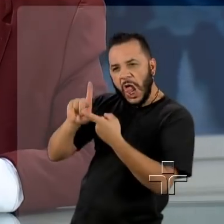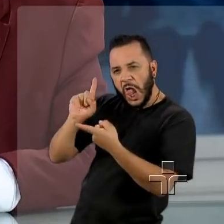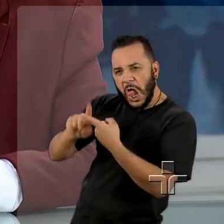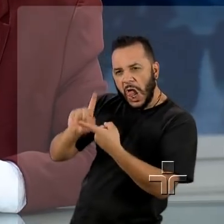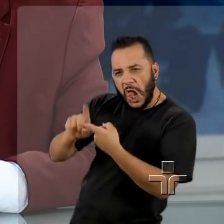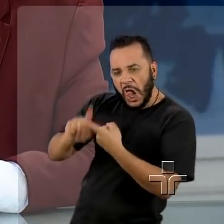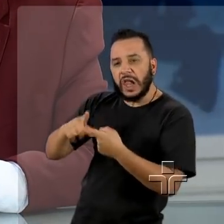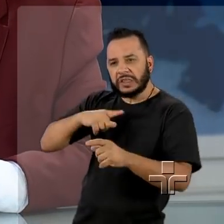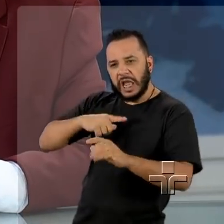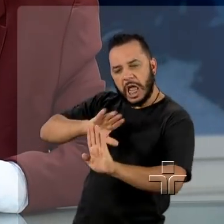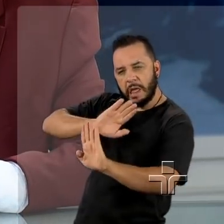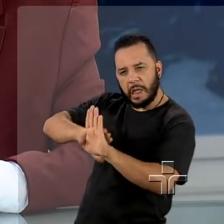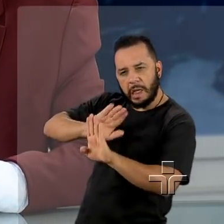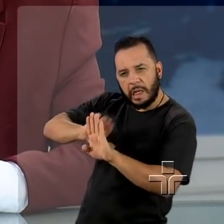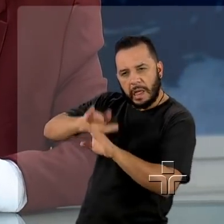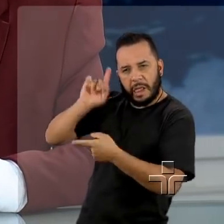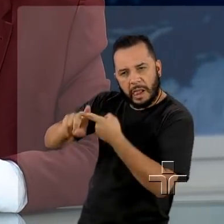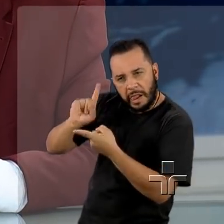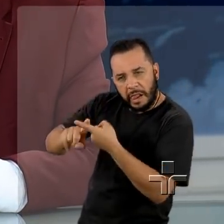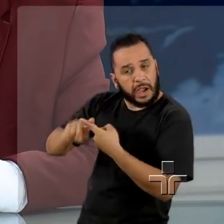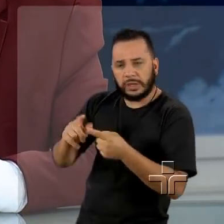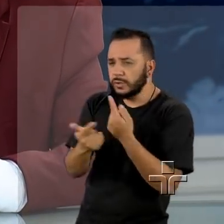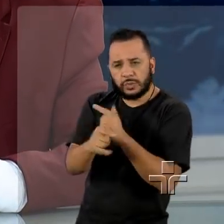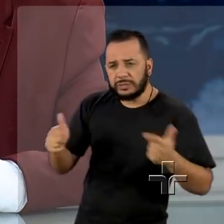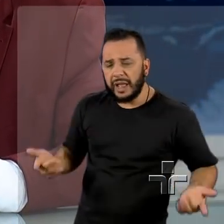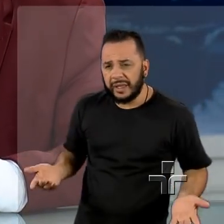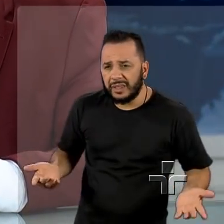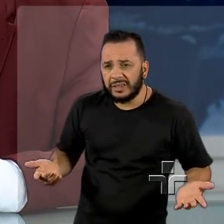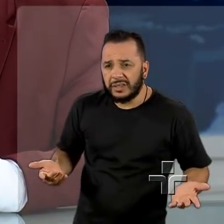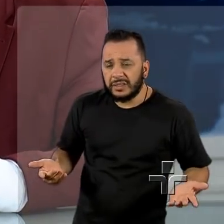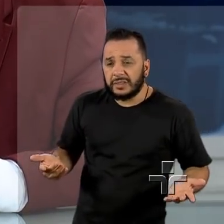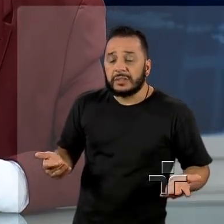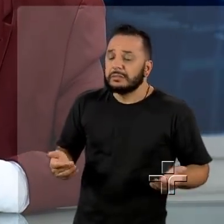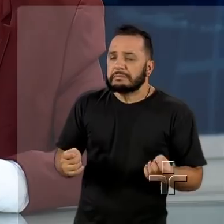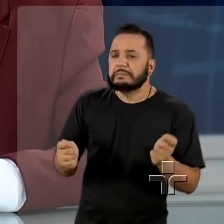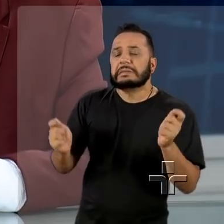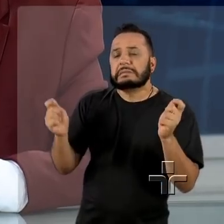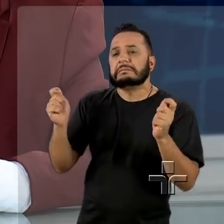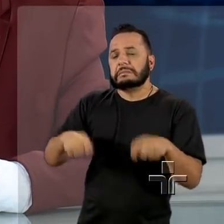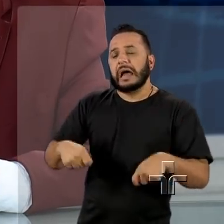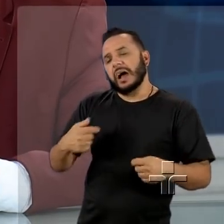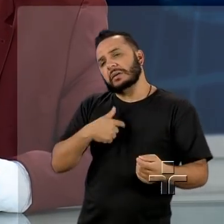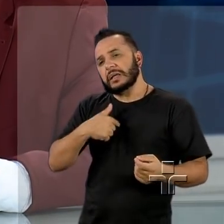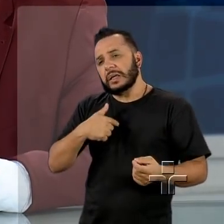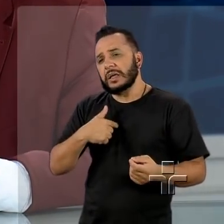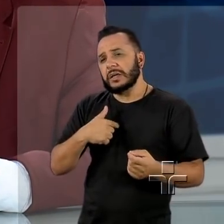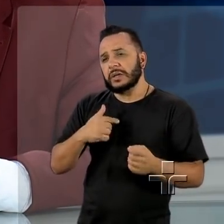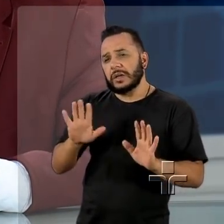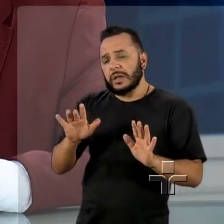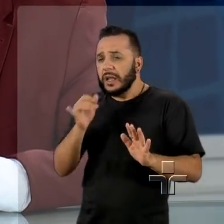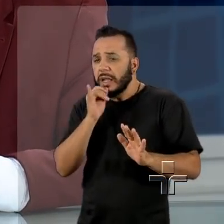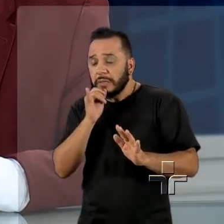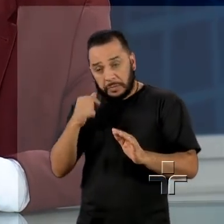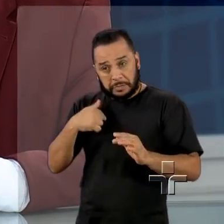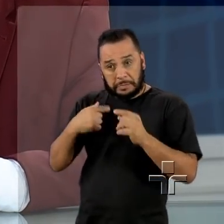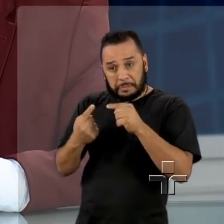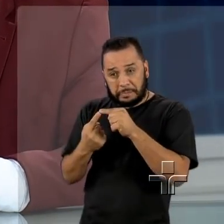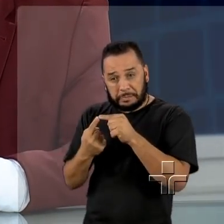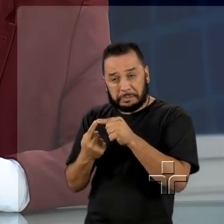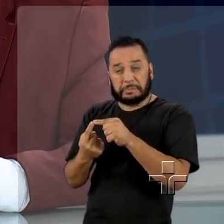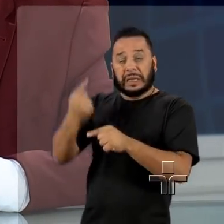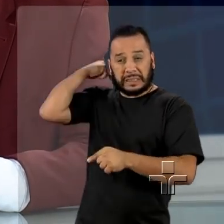saíram muito bem naquele momento, que havia uma sensação de vazio de poder. Então, se a gente junta todas essas